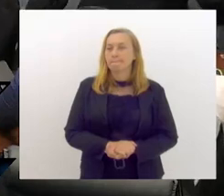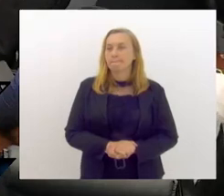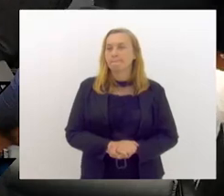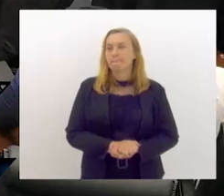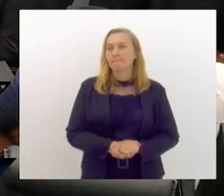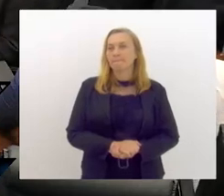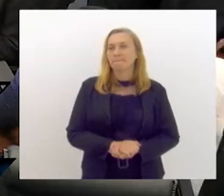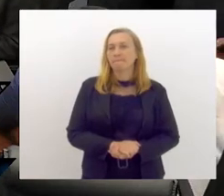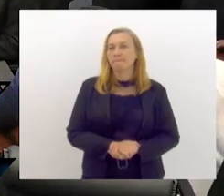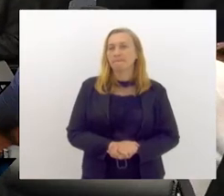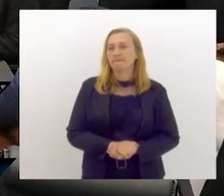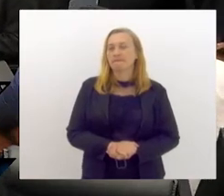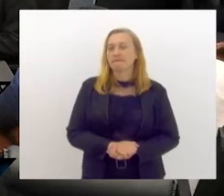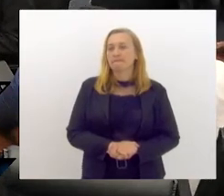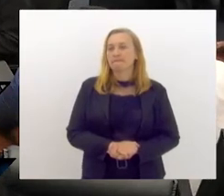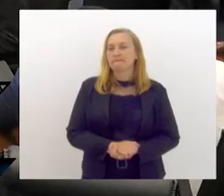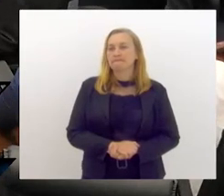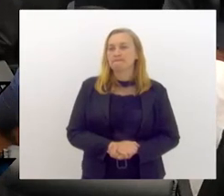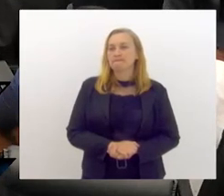Doutor Deodalto.